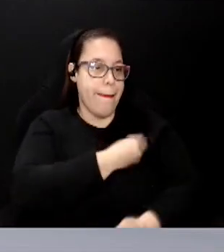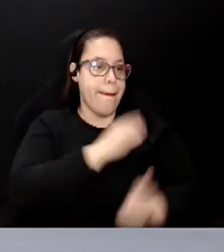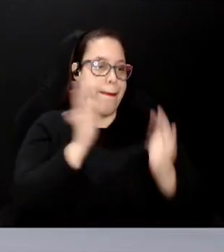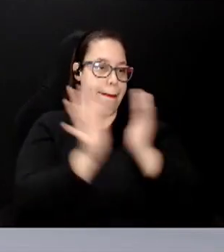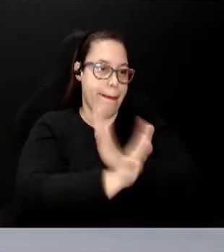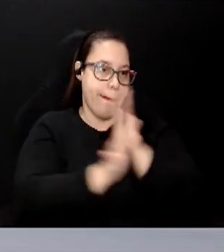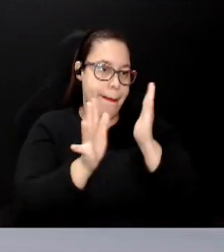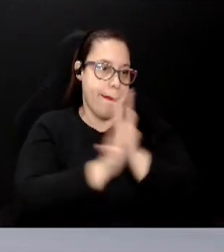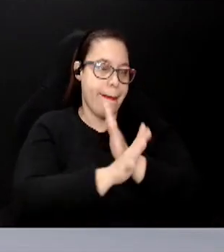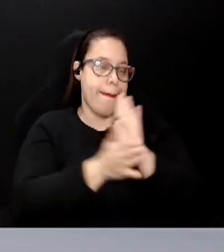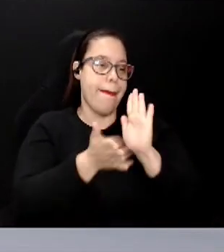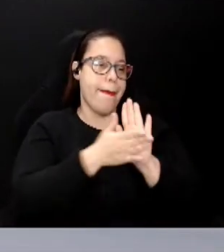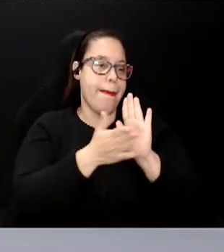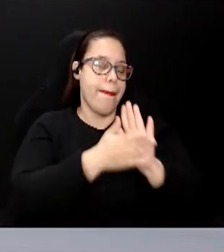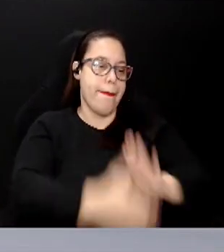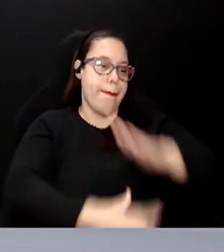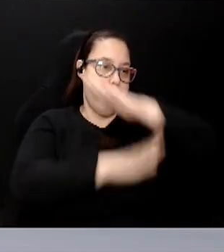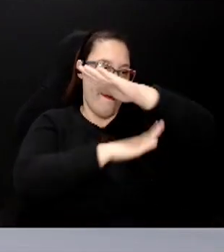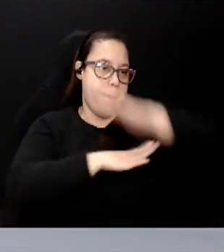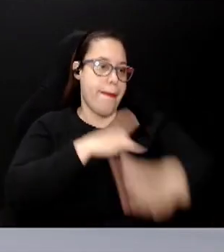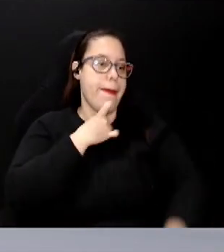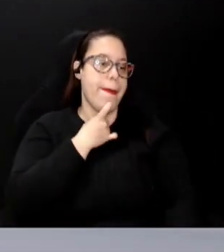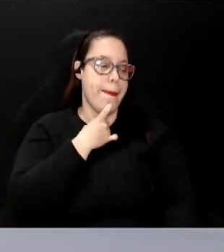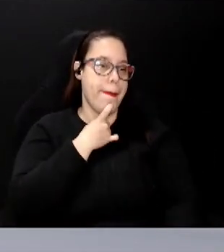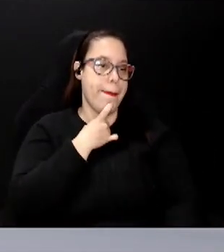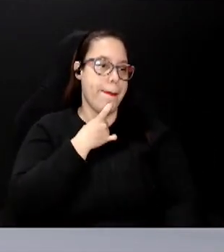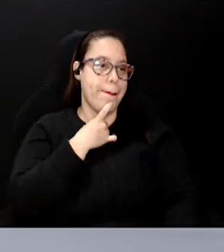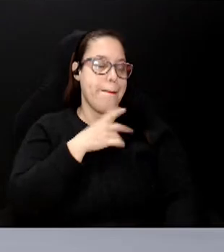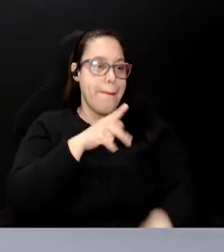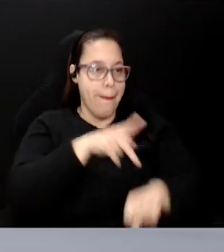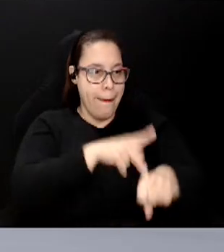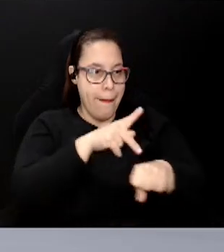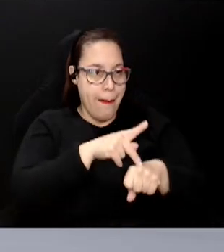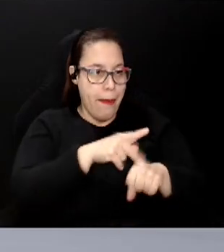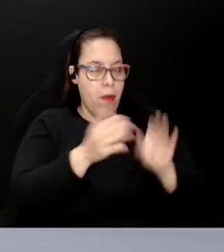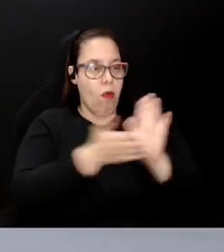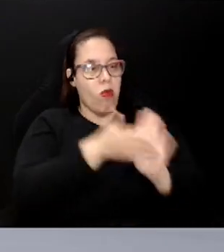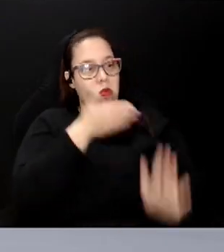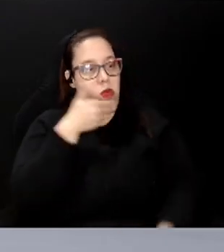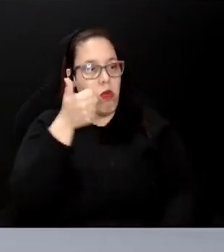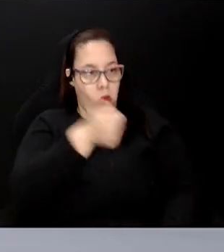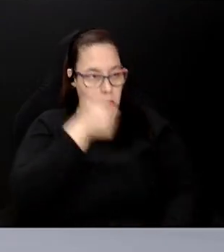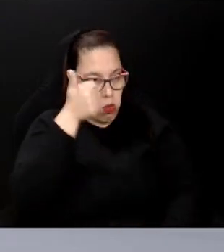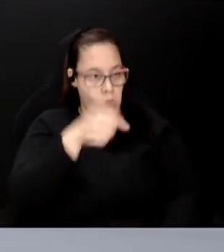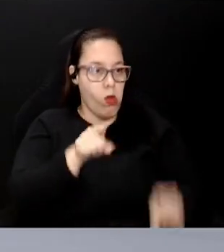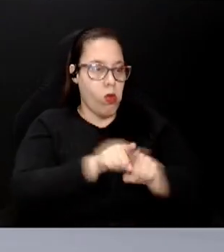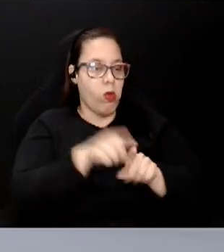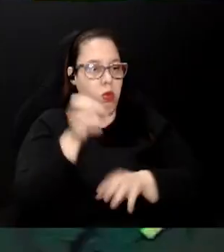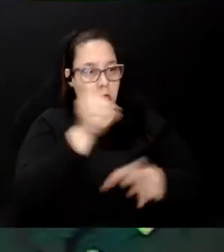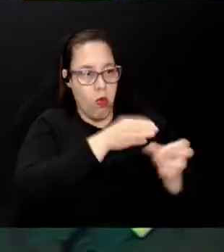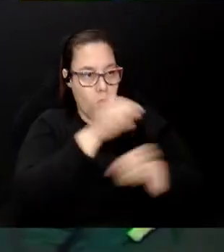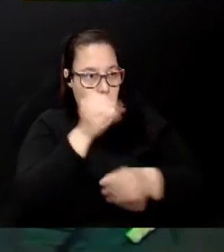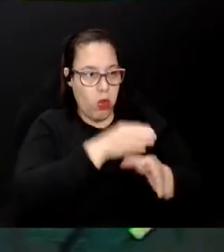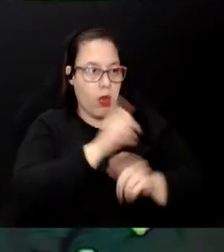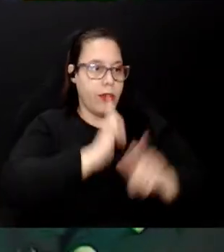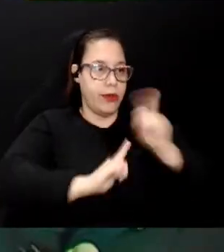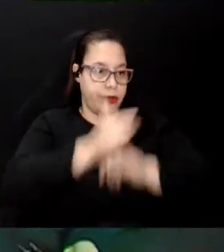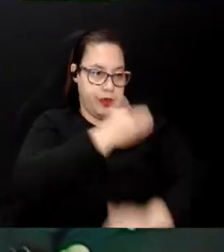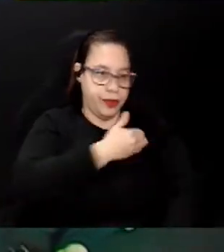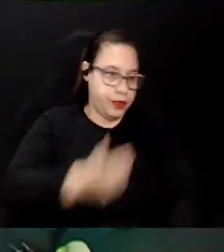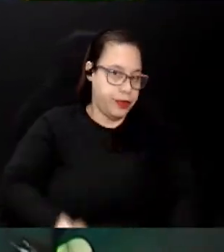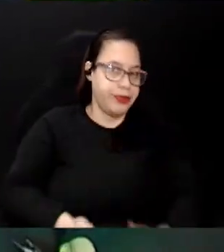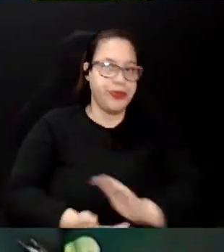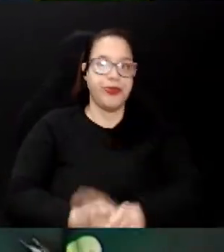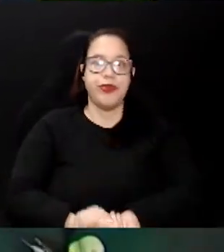Câmara Municipal de Campinas, o prêmio atesta as melhorias e também a modernização da gestão pública. A cerimônia